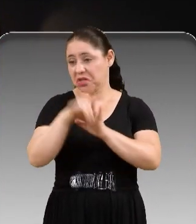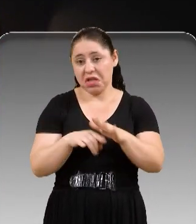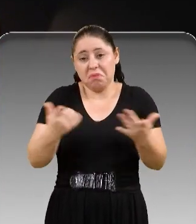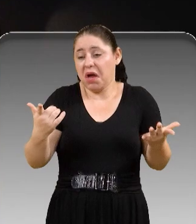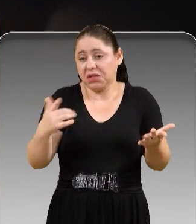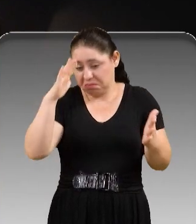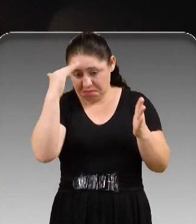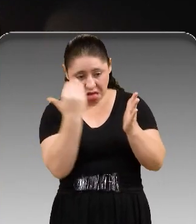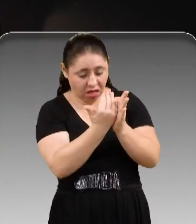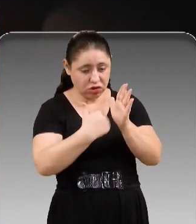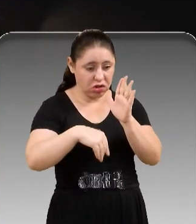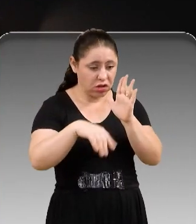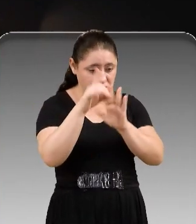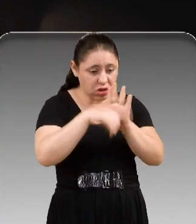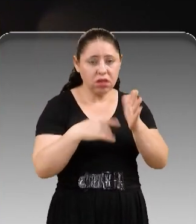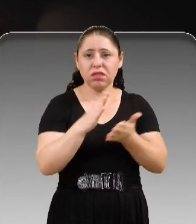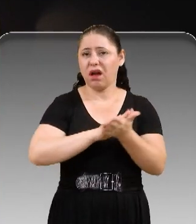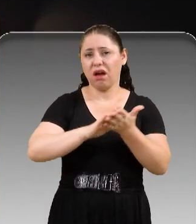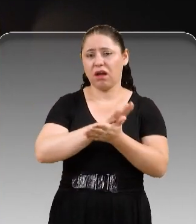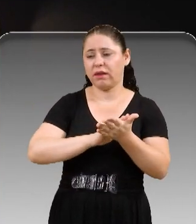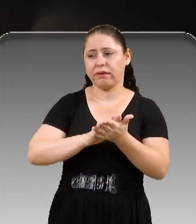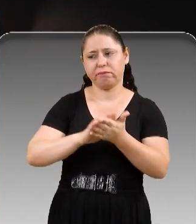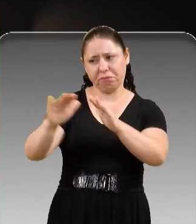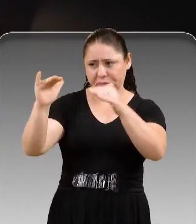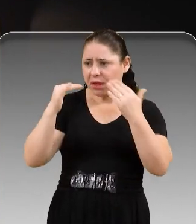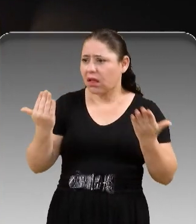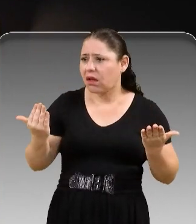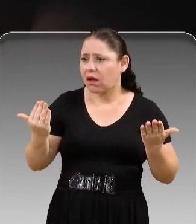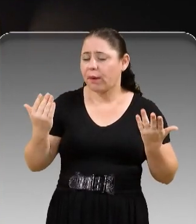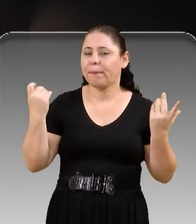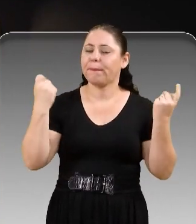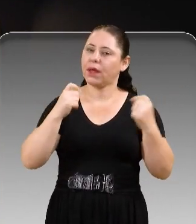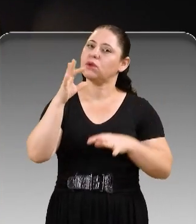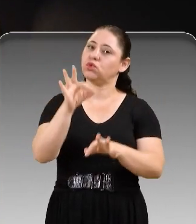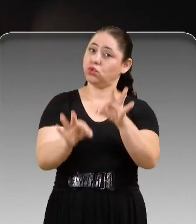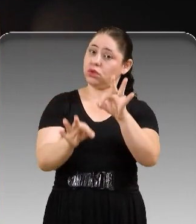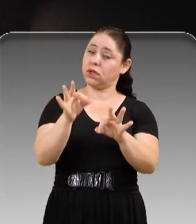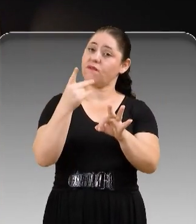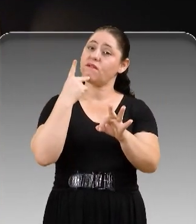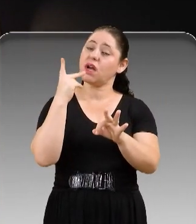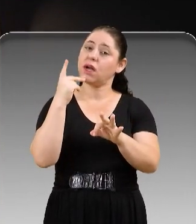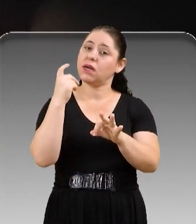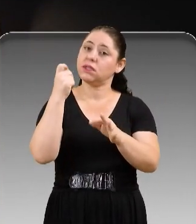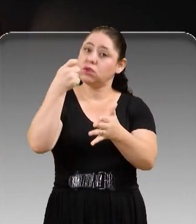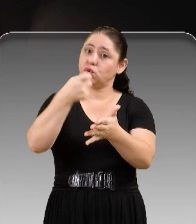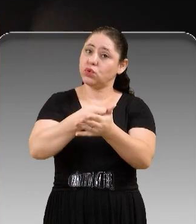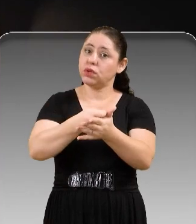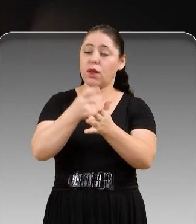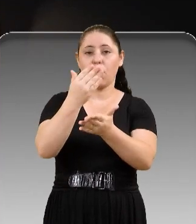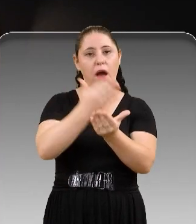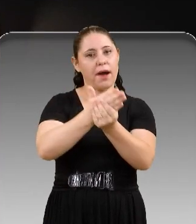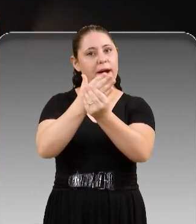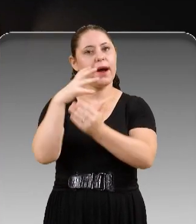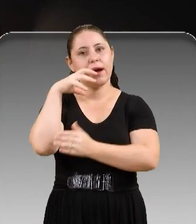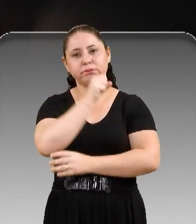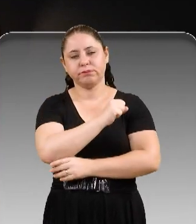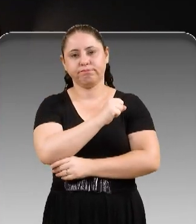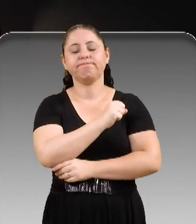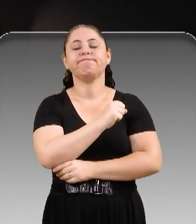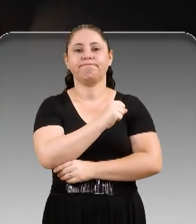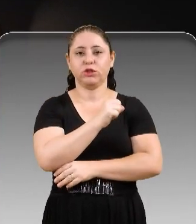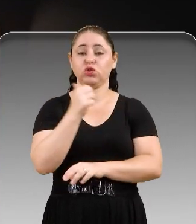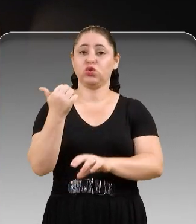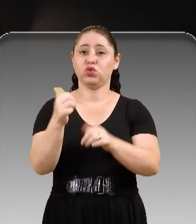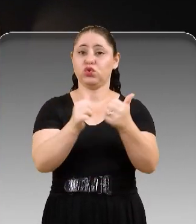tenho direito, mas não tenho meu direito reconhecido. Então, o judiciário precisa dar aquilo que chama de efetividade do